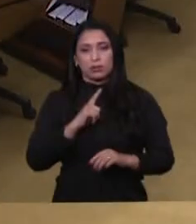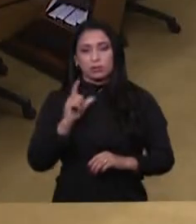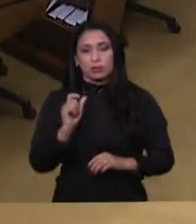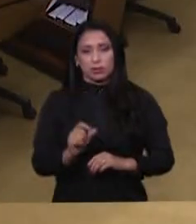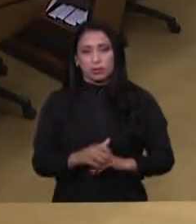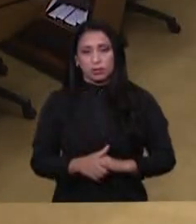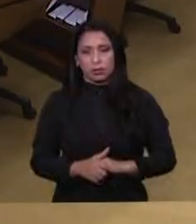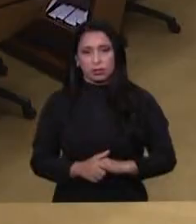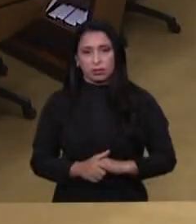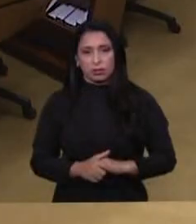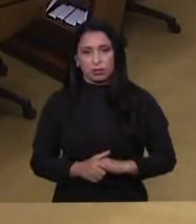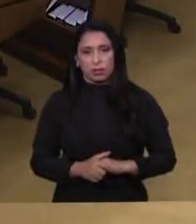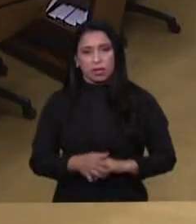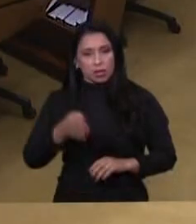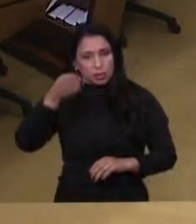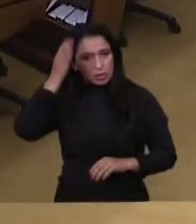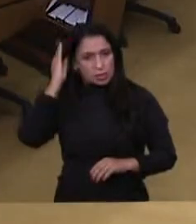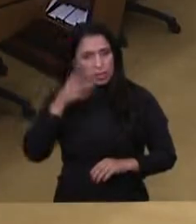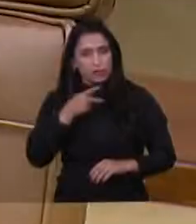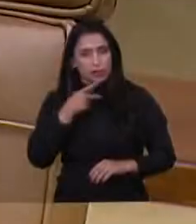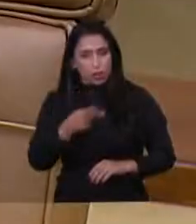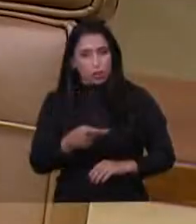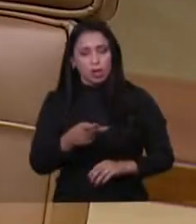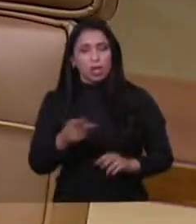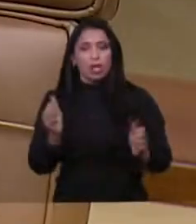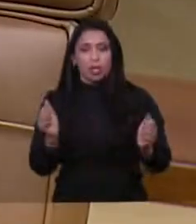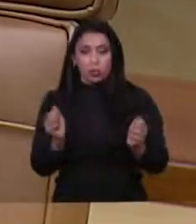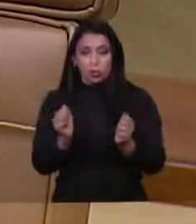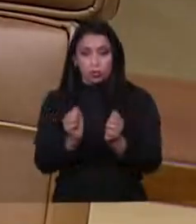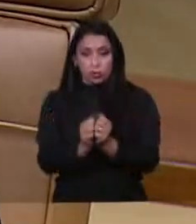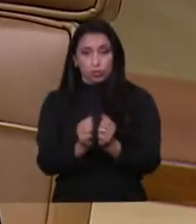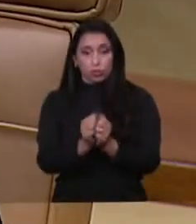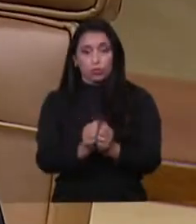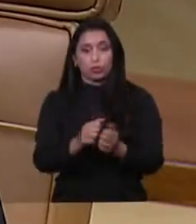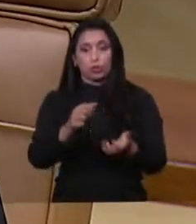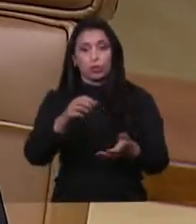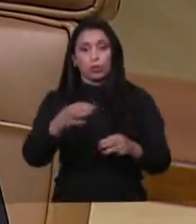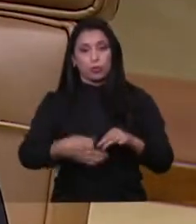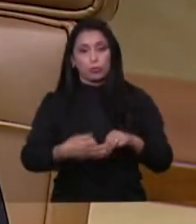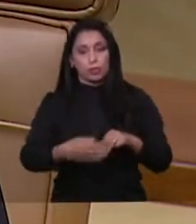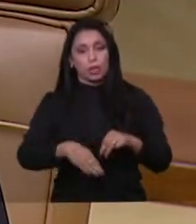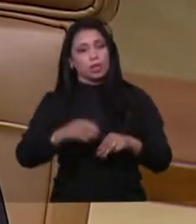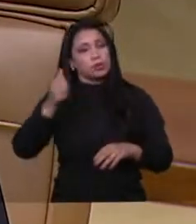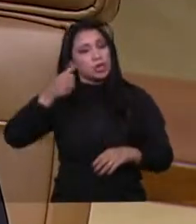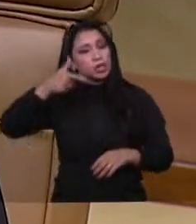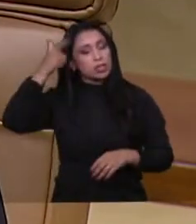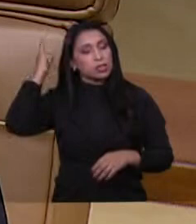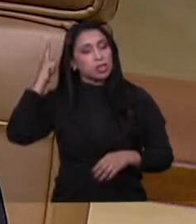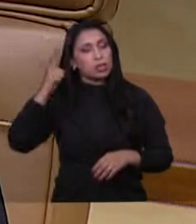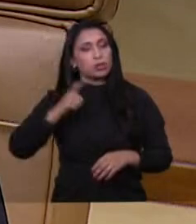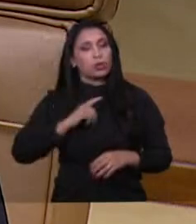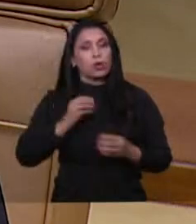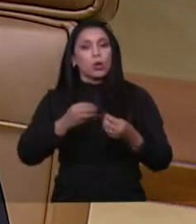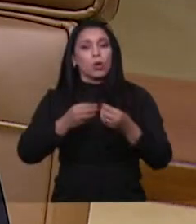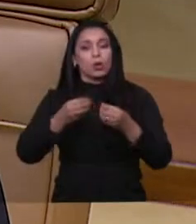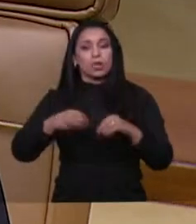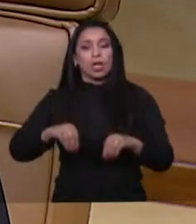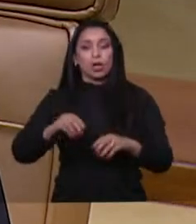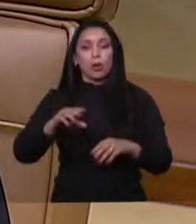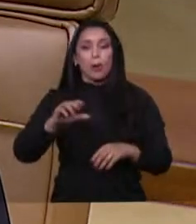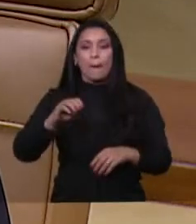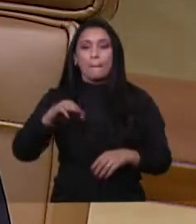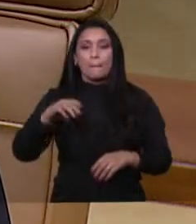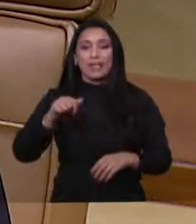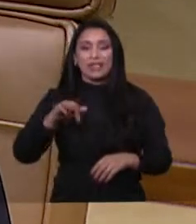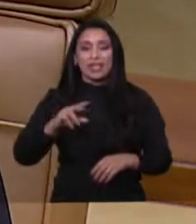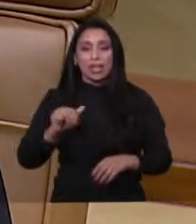esclarecer, eu acompanhei o eminente ministro Alexandre Moraes fixando o dano material. Sim. Em 30 milhões